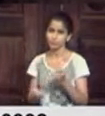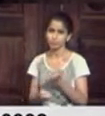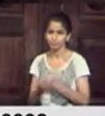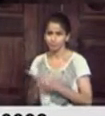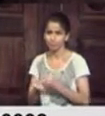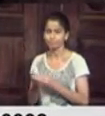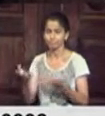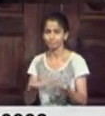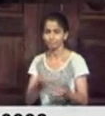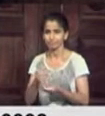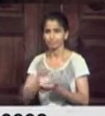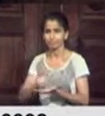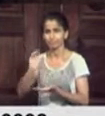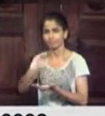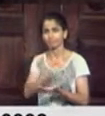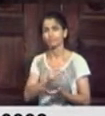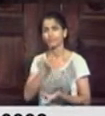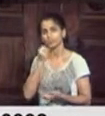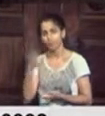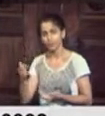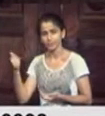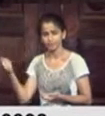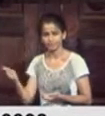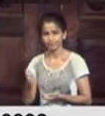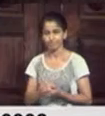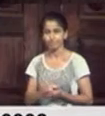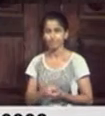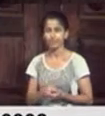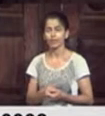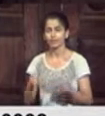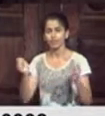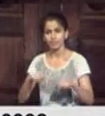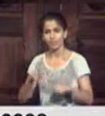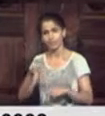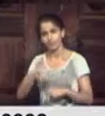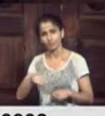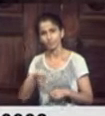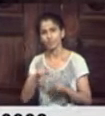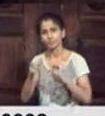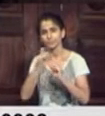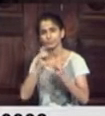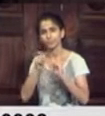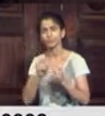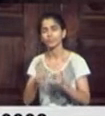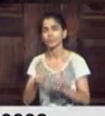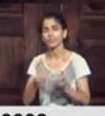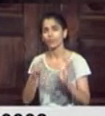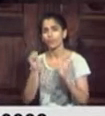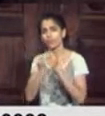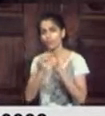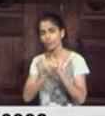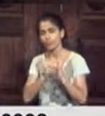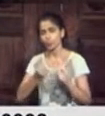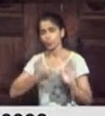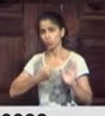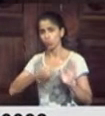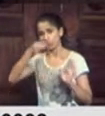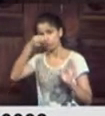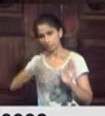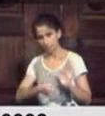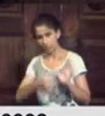assunto é agora na votação da lei orçamentária. Uma coisa positiva é que o governo não encaminhou, como